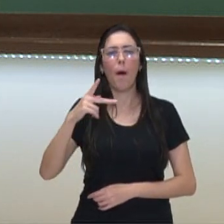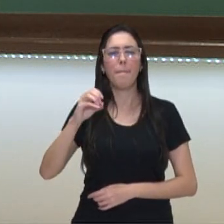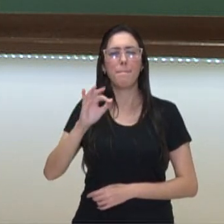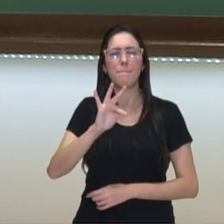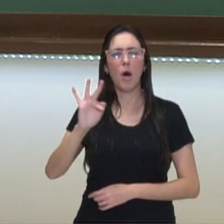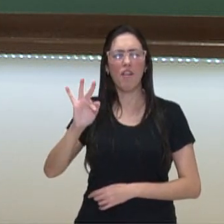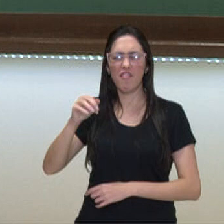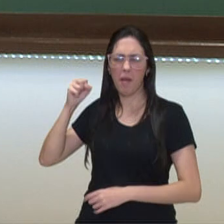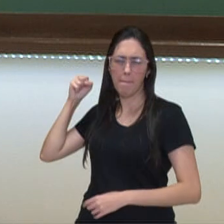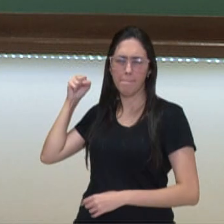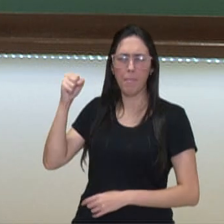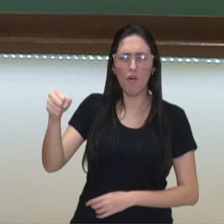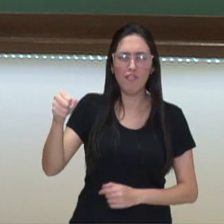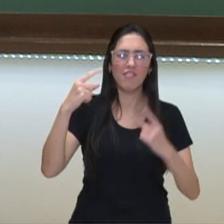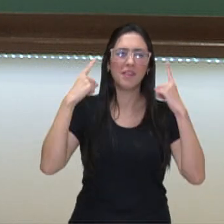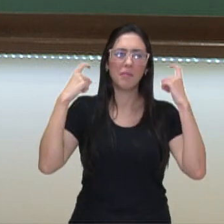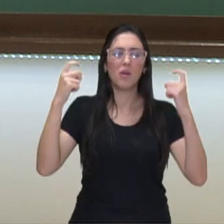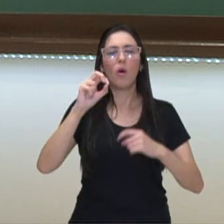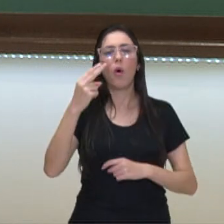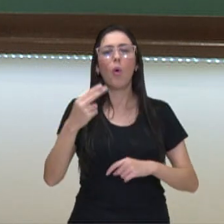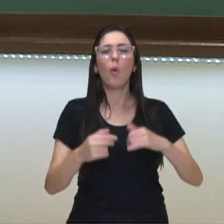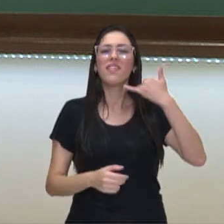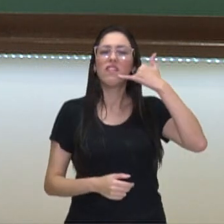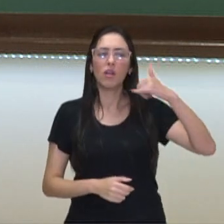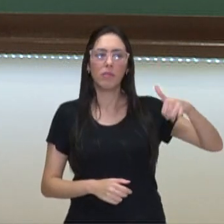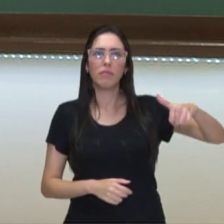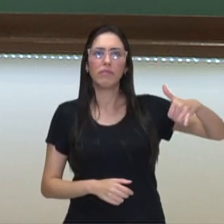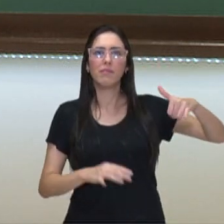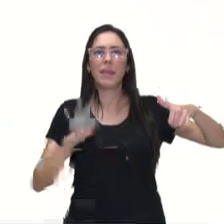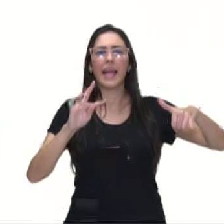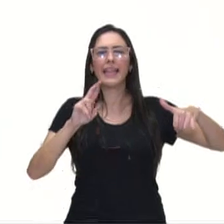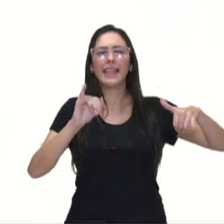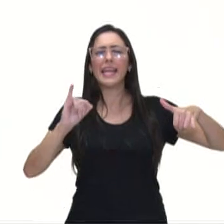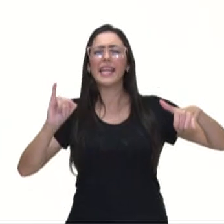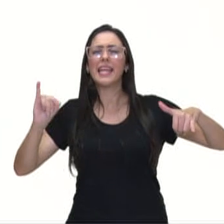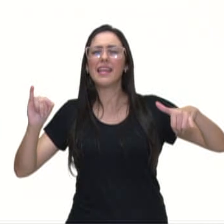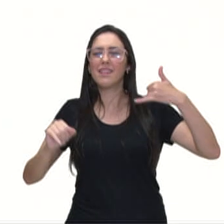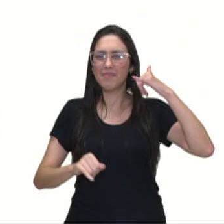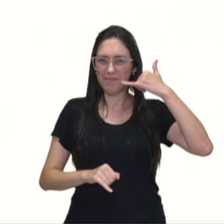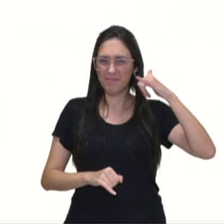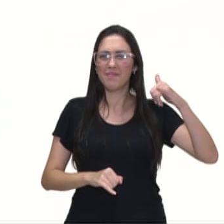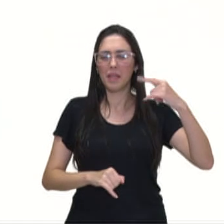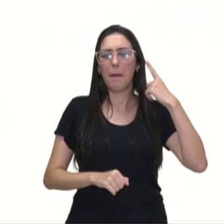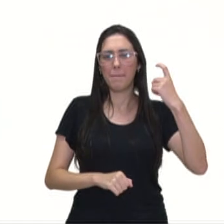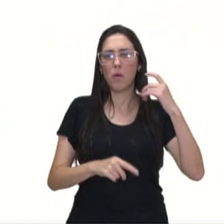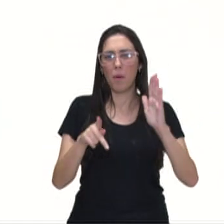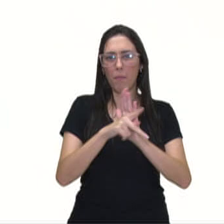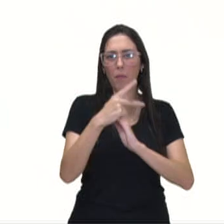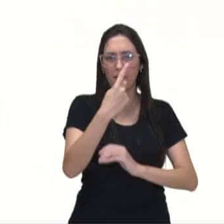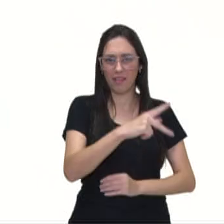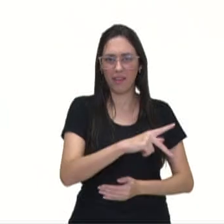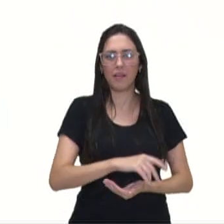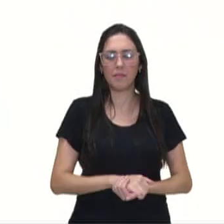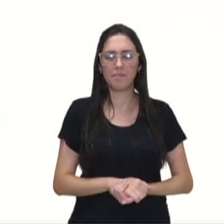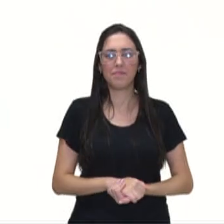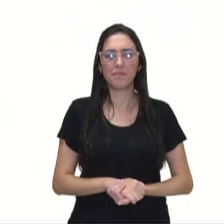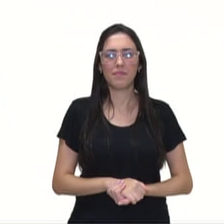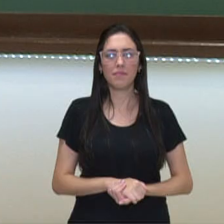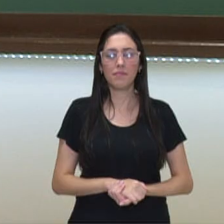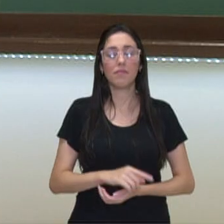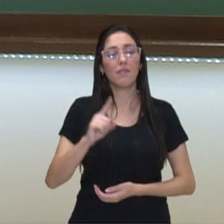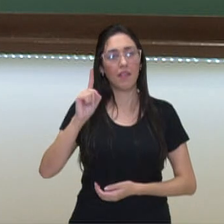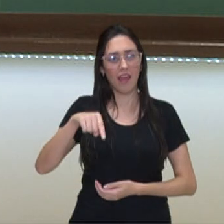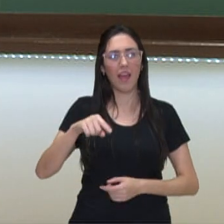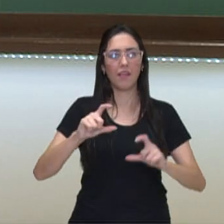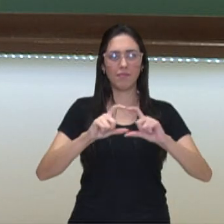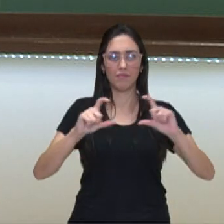telefone tocou e apareceu lá trim. Geralmente terá o humor como tônica. Essa é a comic